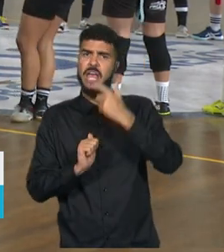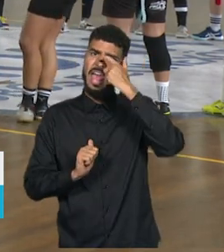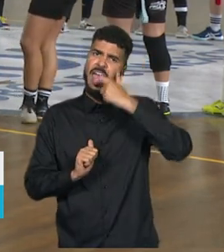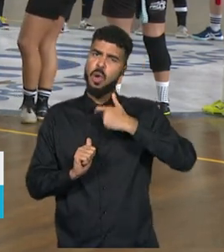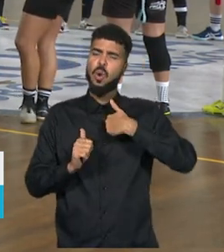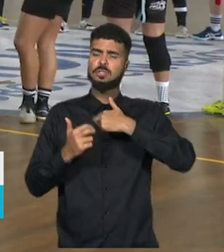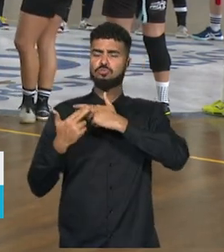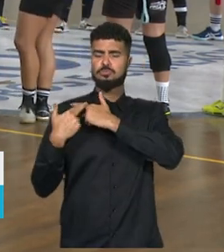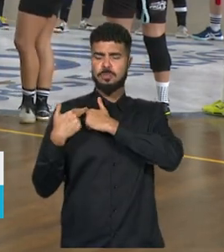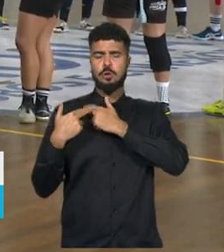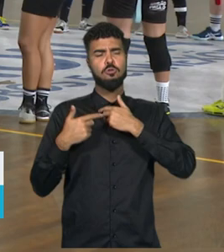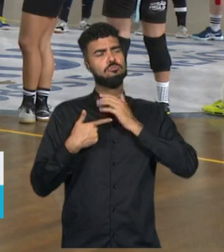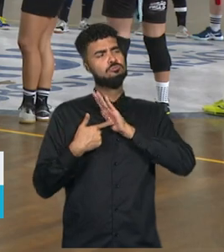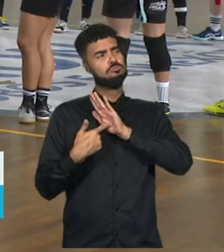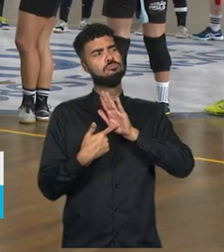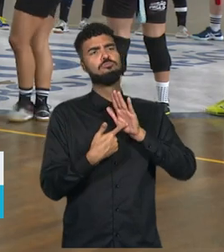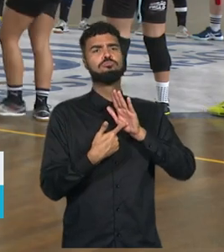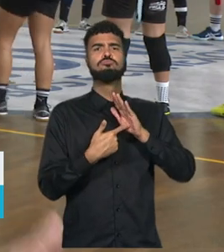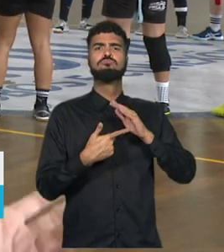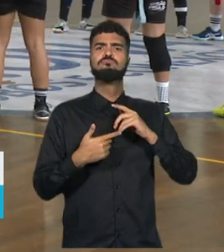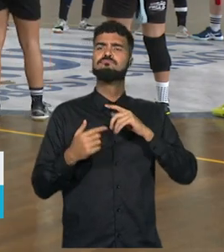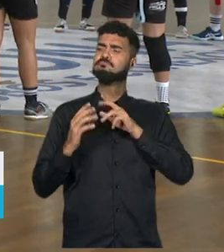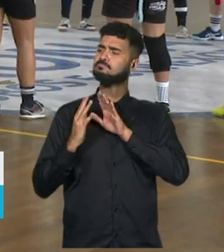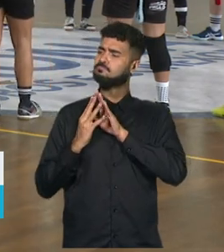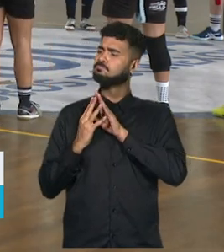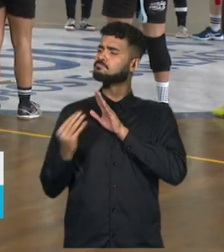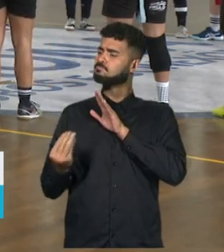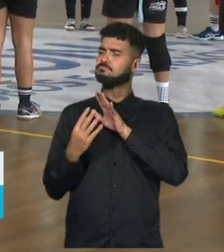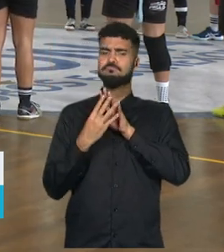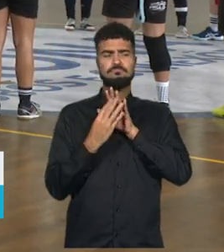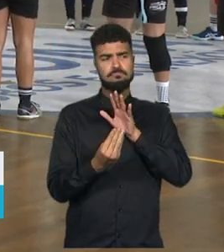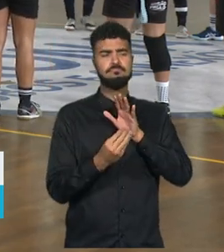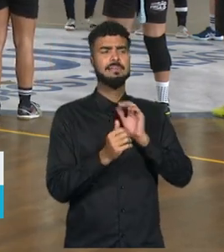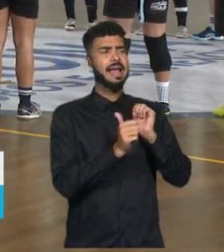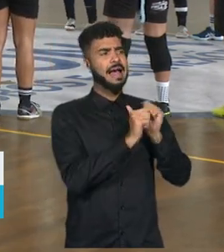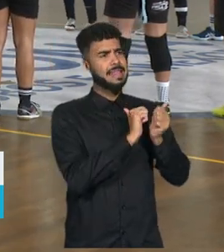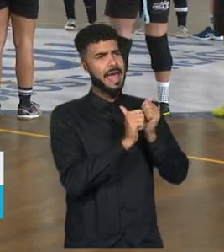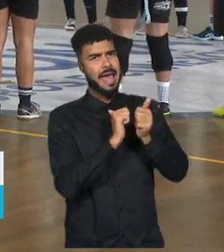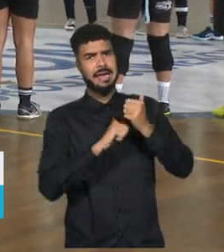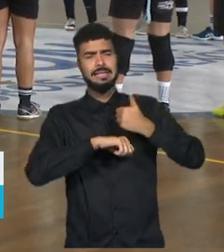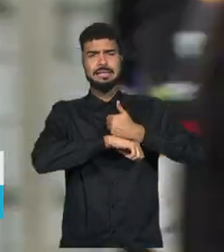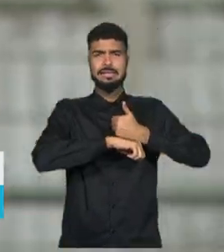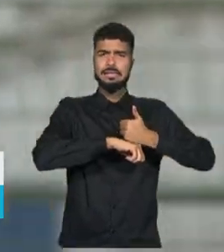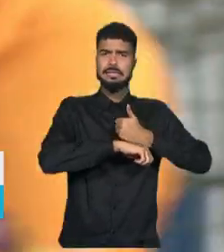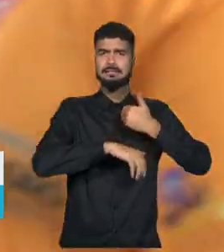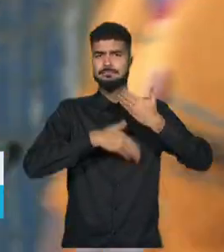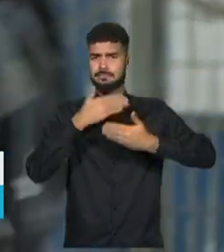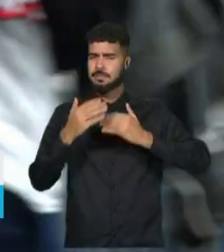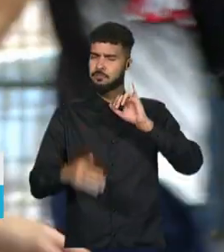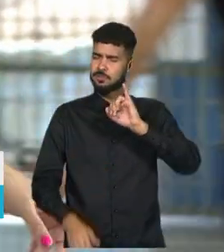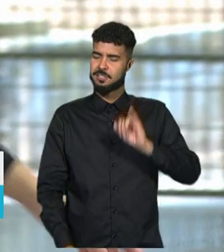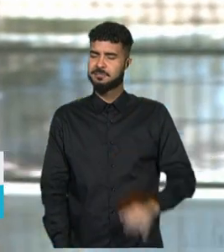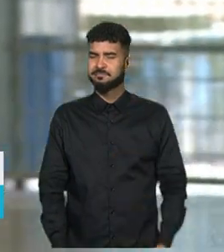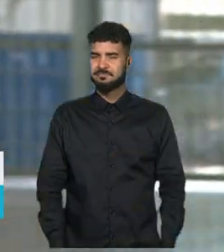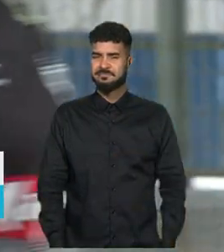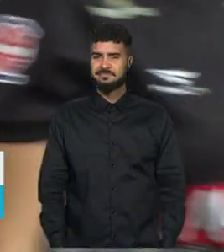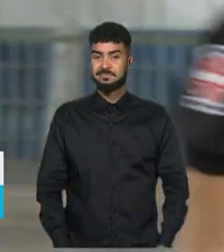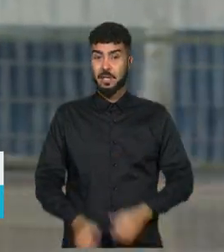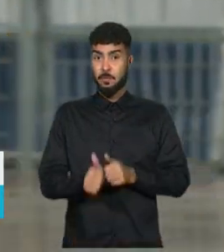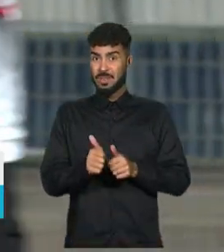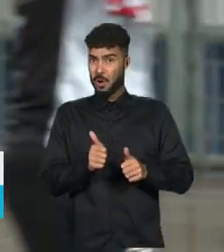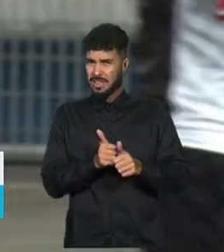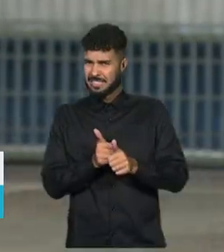que essas pequenininhas que estão começando se espelhem sim nas atletas de alto nível que a gente tem aqui. E protagonista é o que